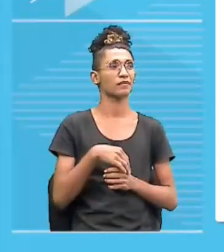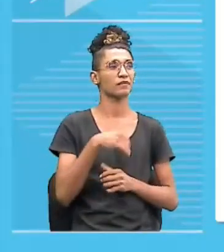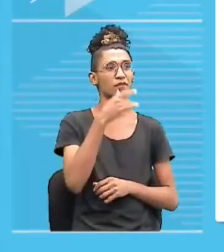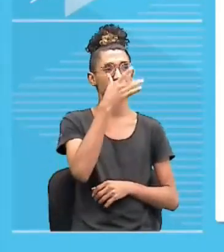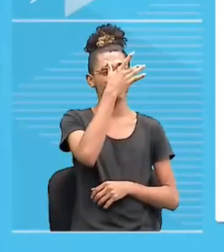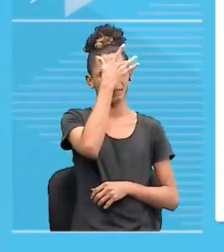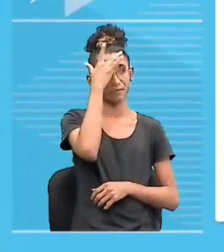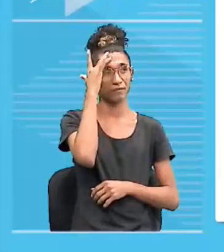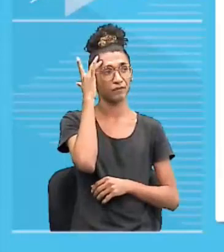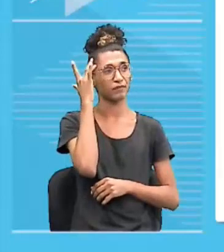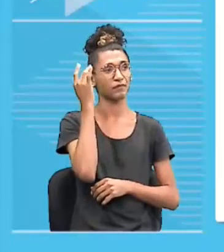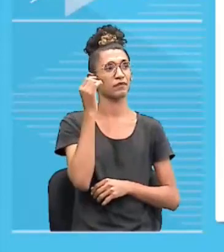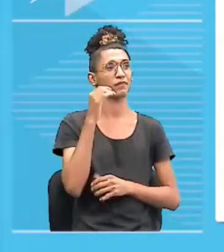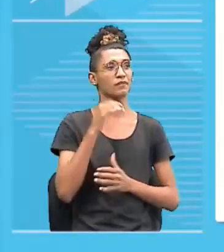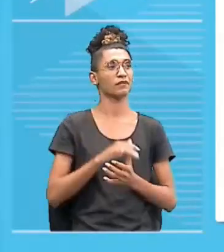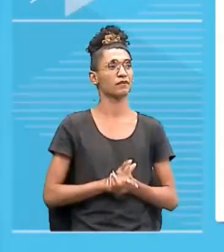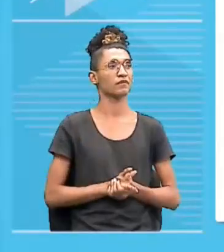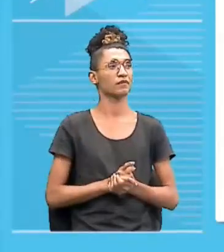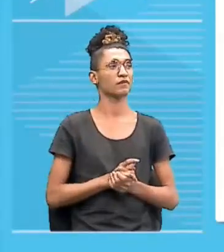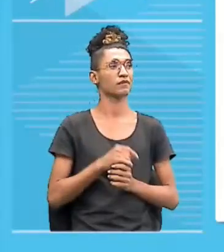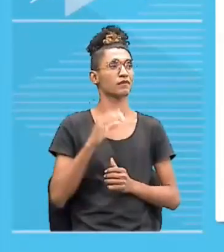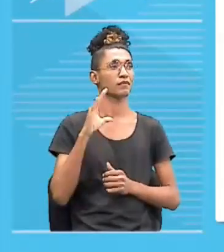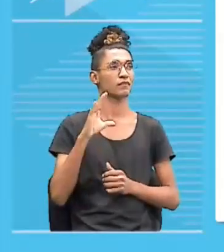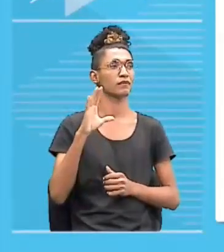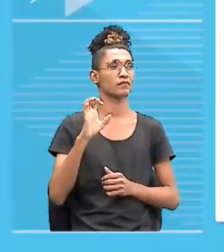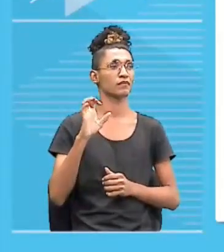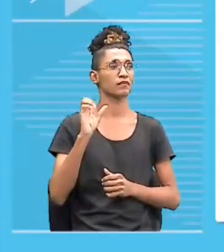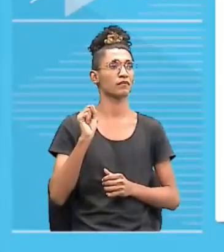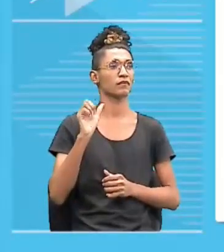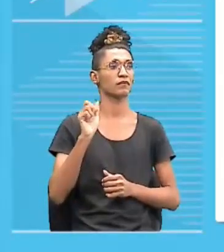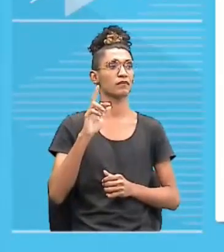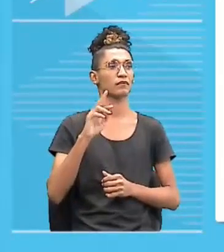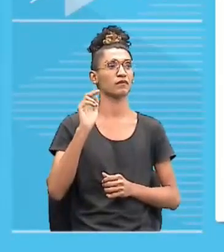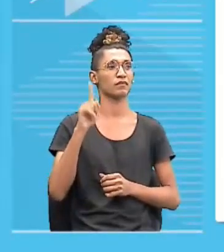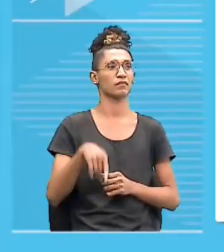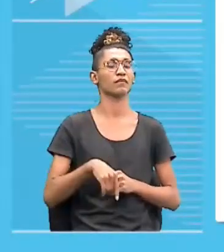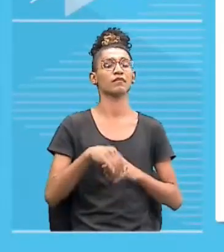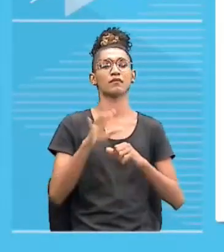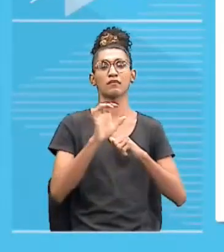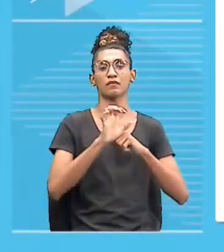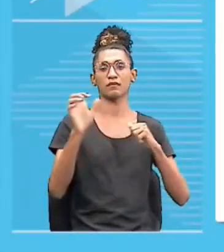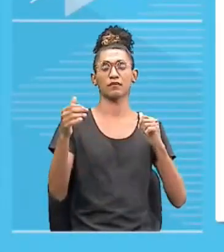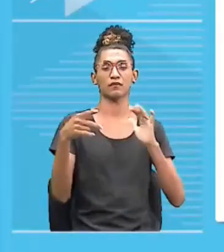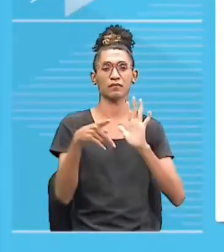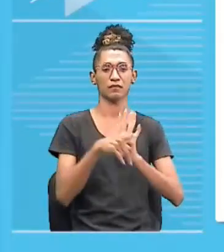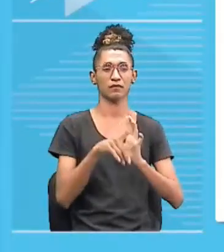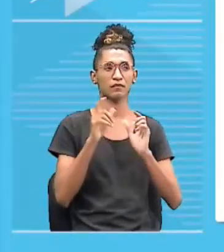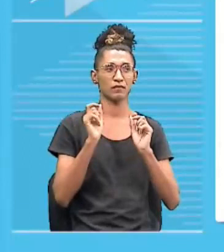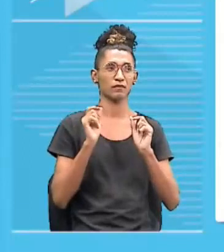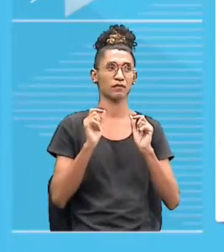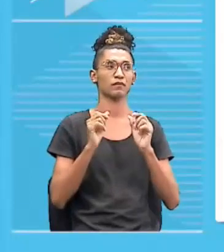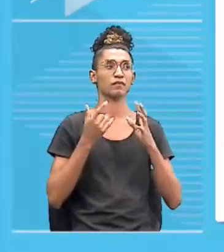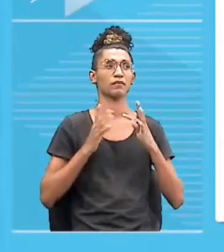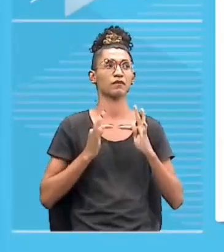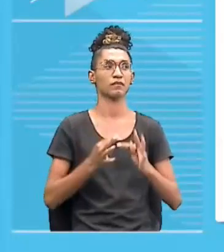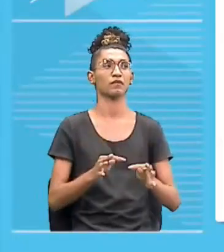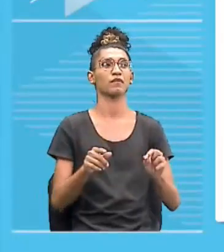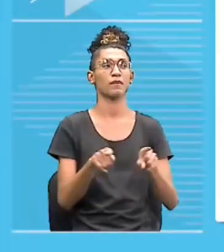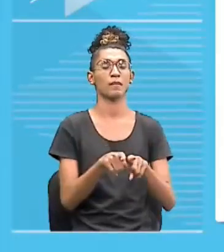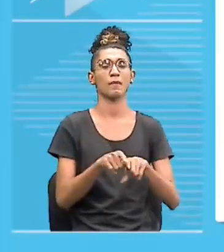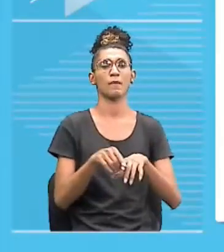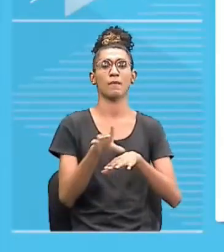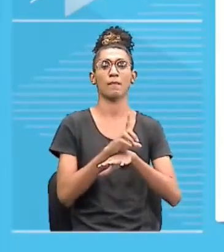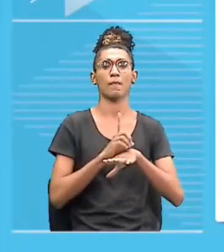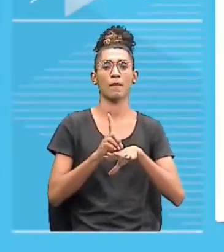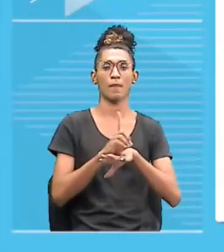César Tourion, que é um especialista da tecnologia da informação e da transformação digital, ele